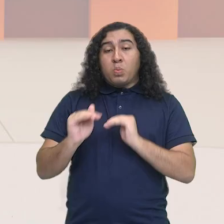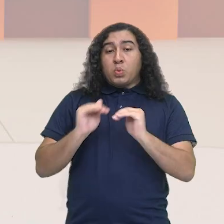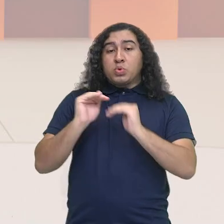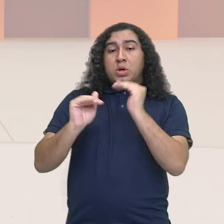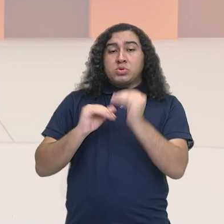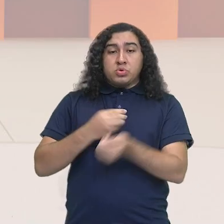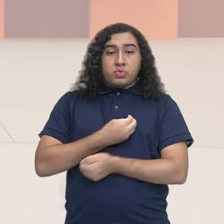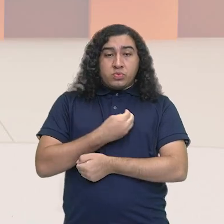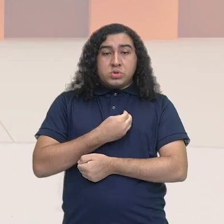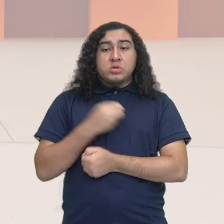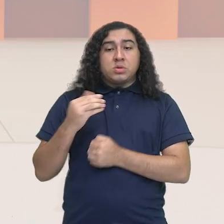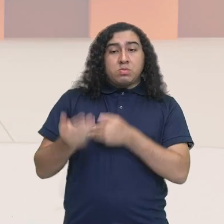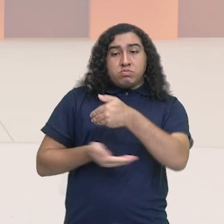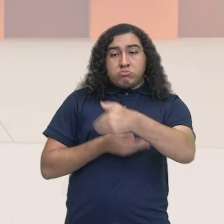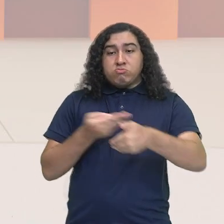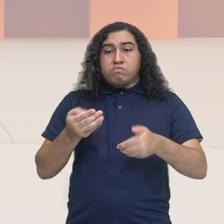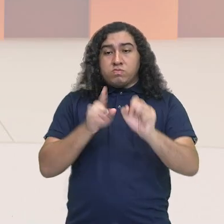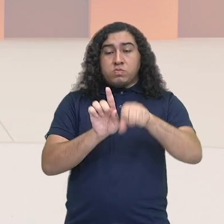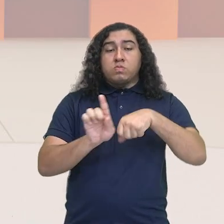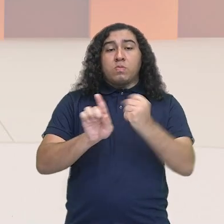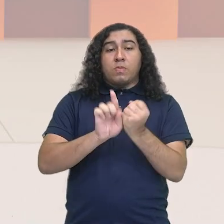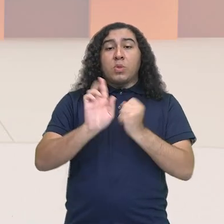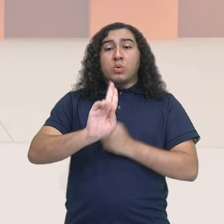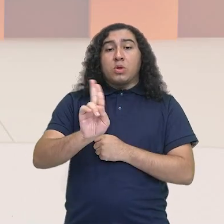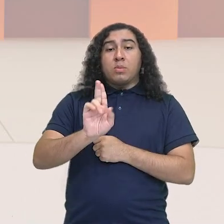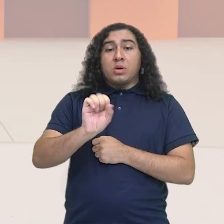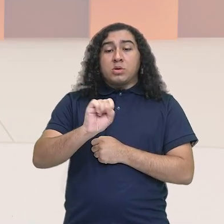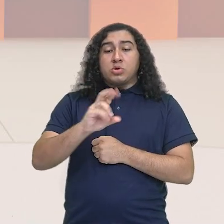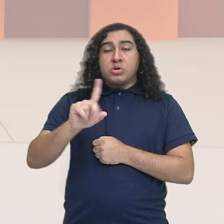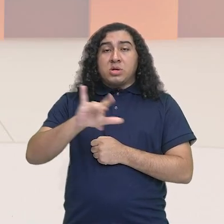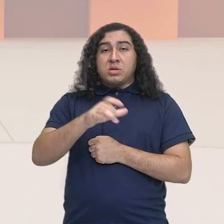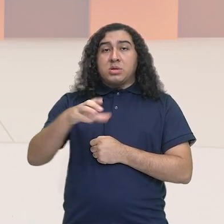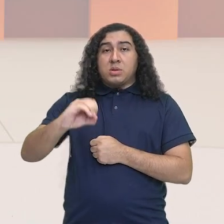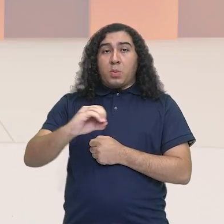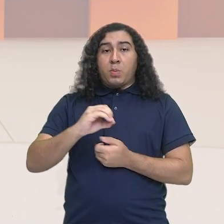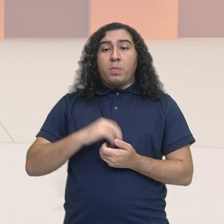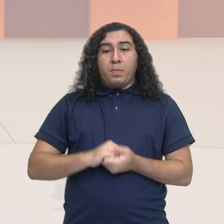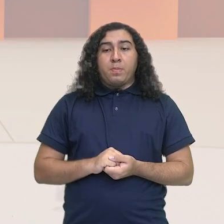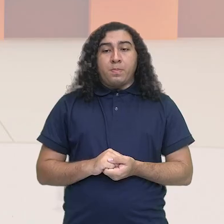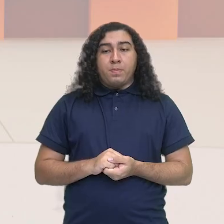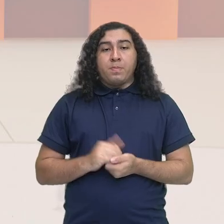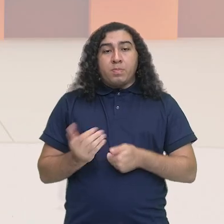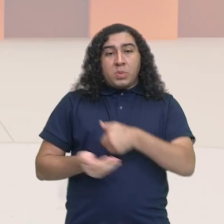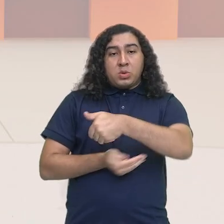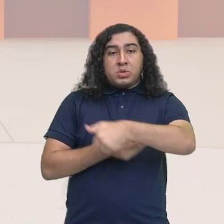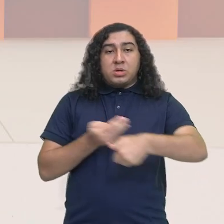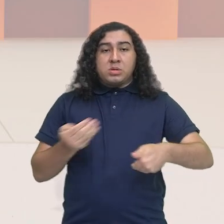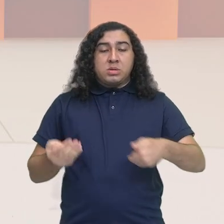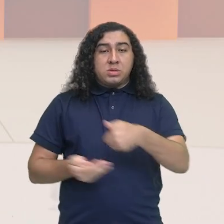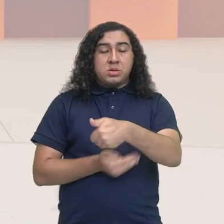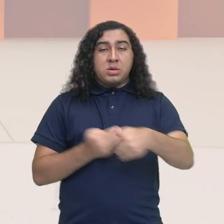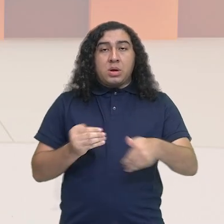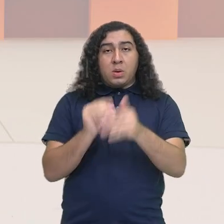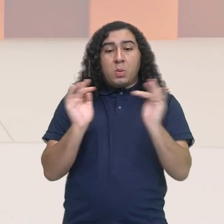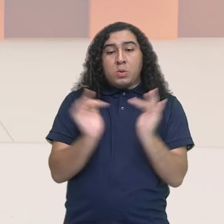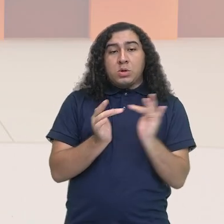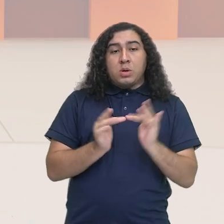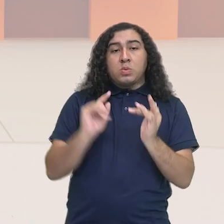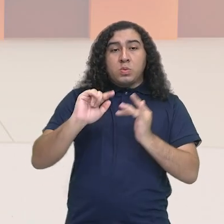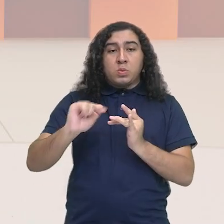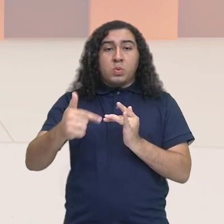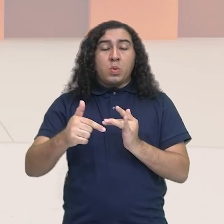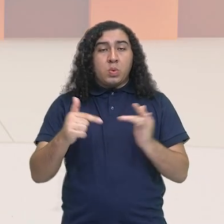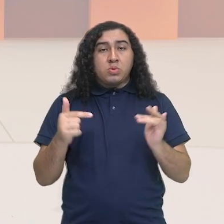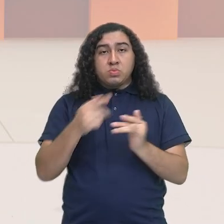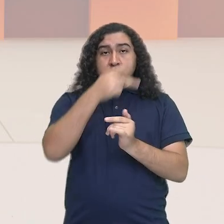vivência, de convivência na sociedade, nós chamamos de socialização, socializar, se integrar com os outros, ter